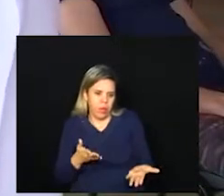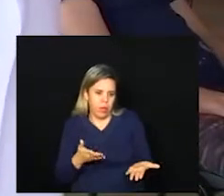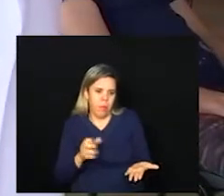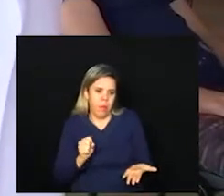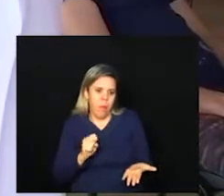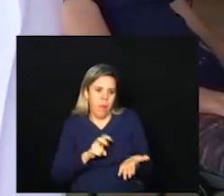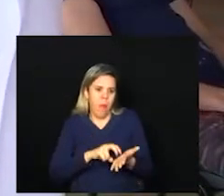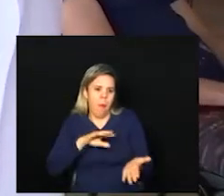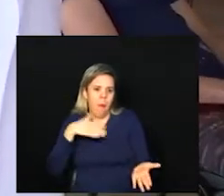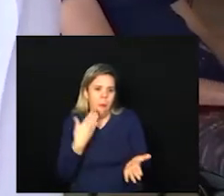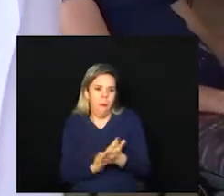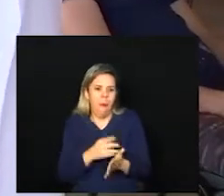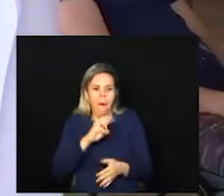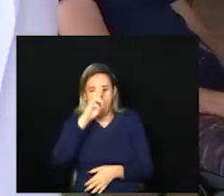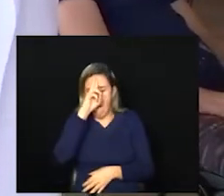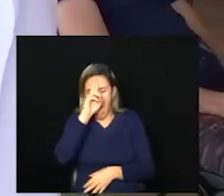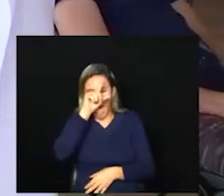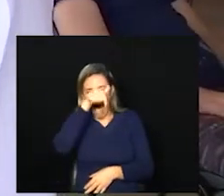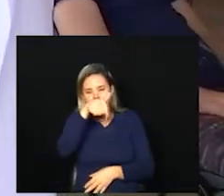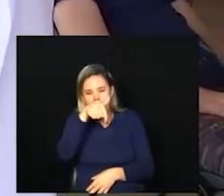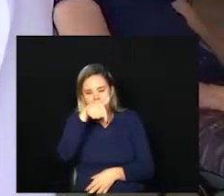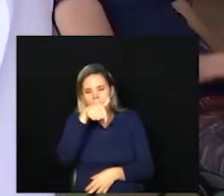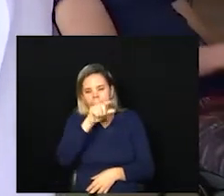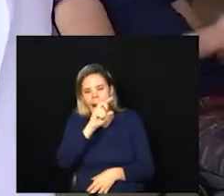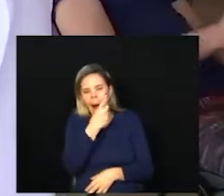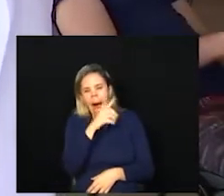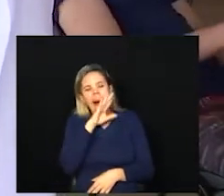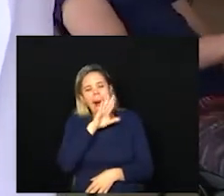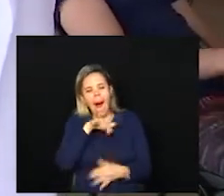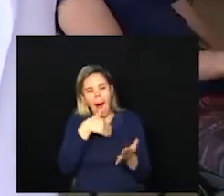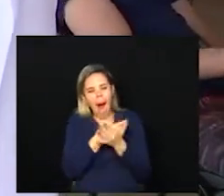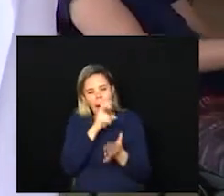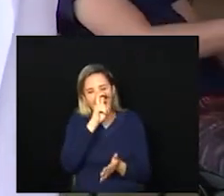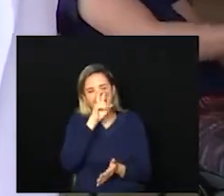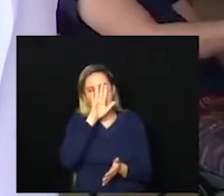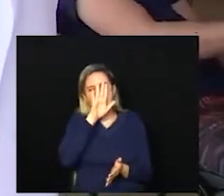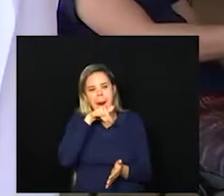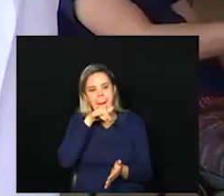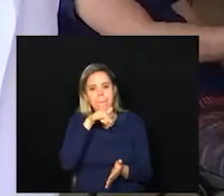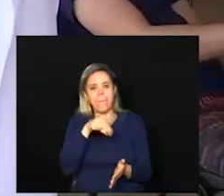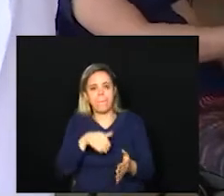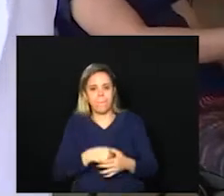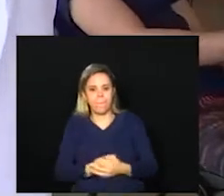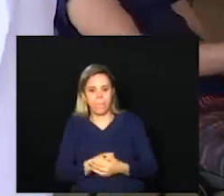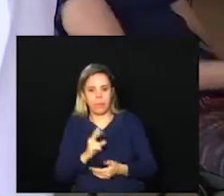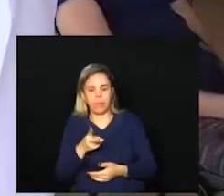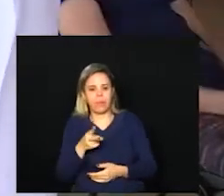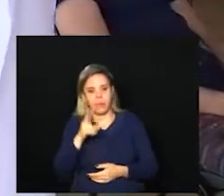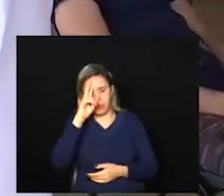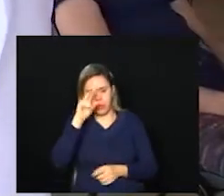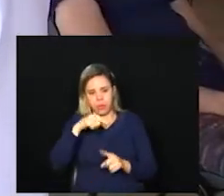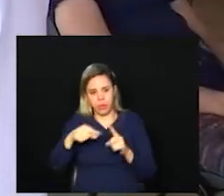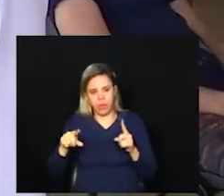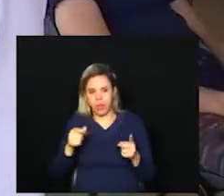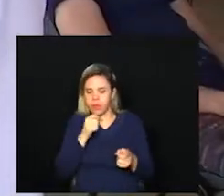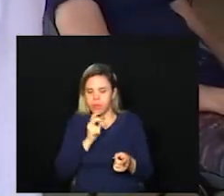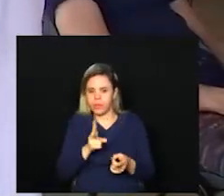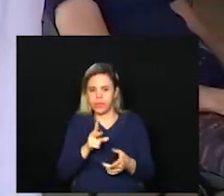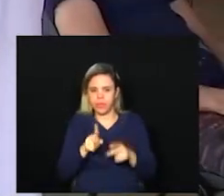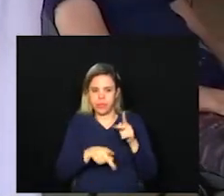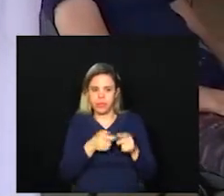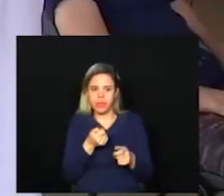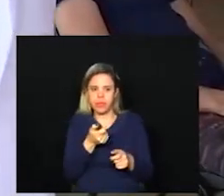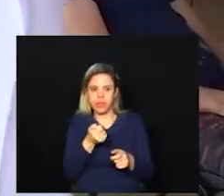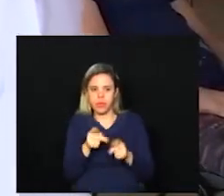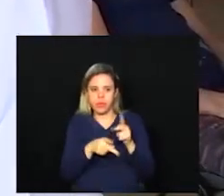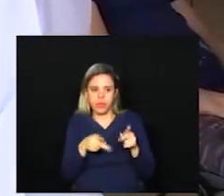das 8 da manhã ao meio-dia e também da 1 da tarde às 5 da tarde. O pessoal que a gente já passou do meio-dia, o pessoal que está aqui ainda é